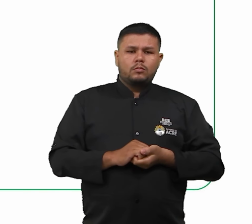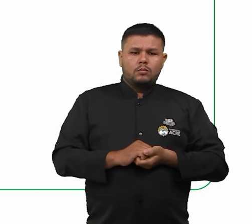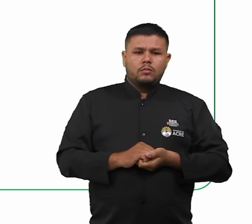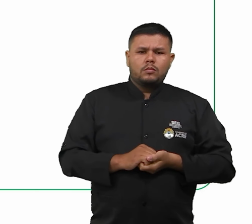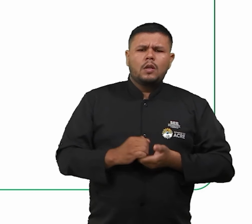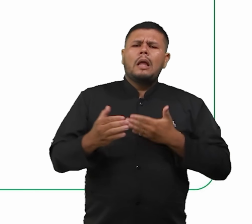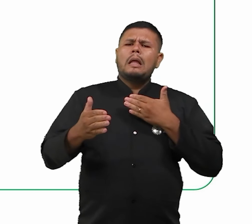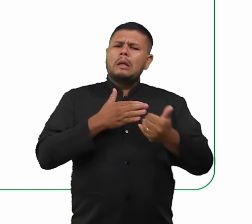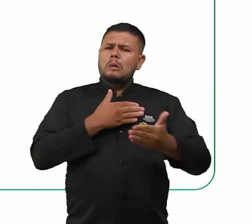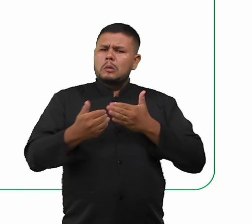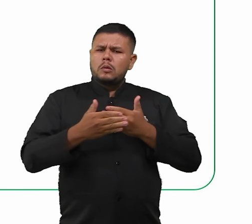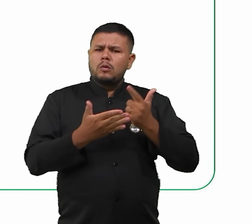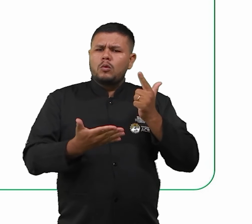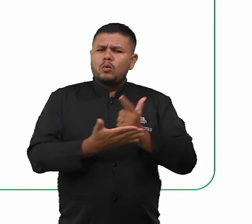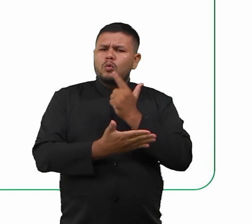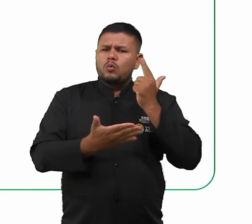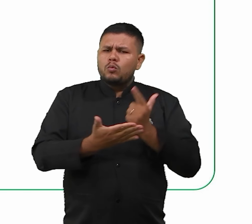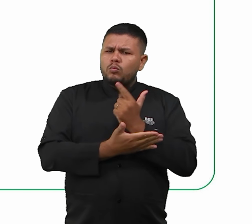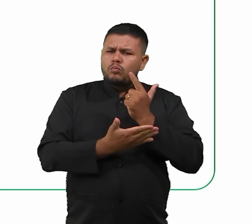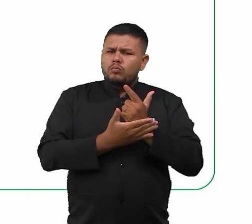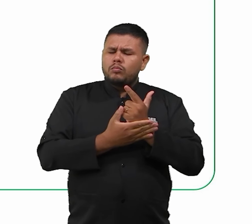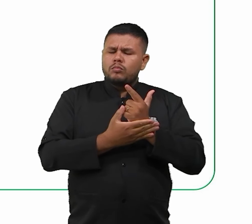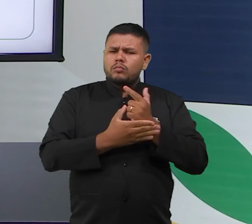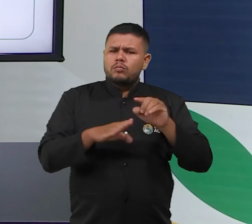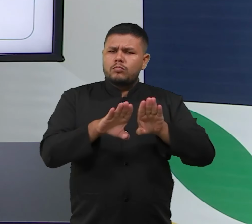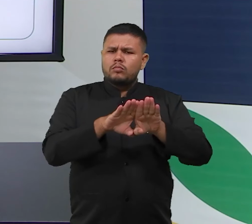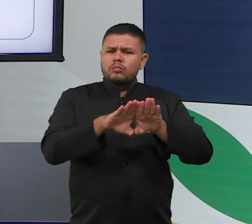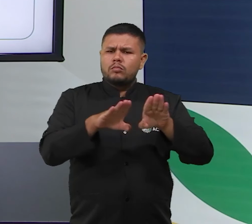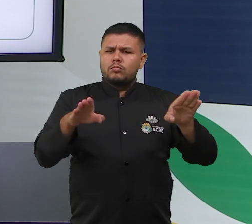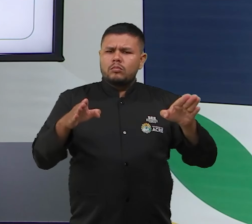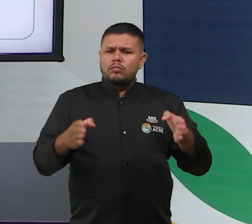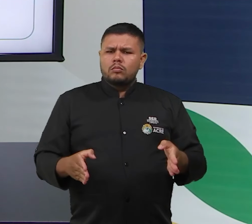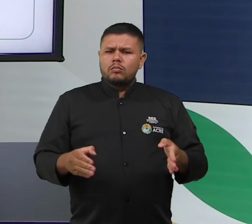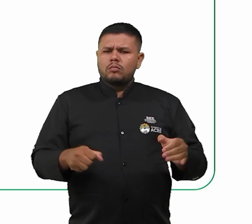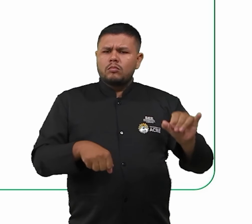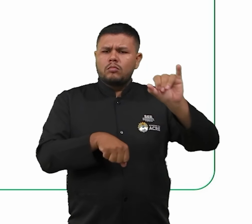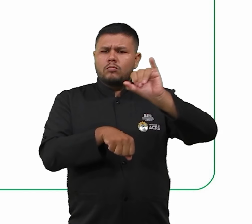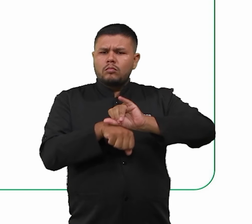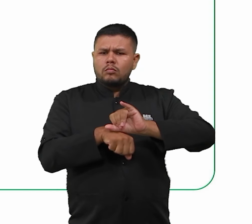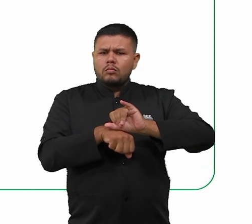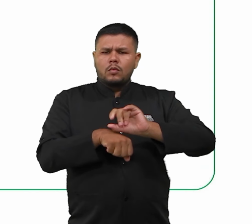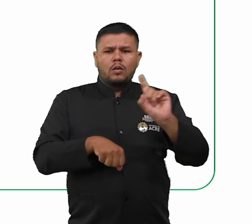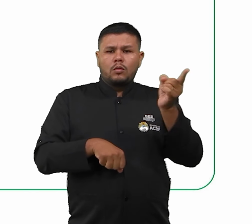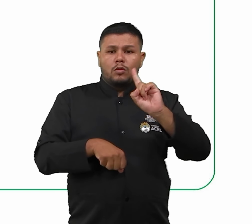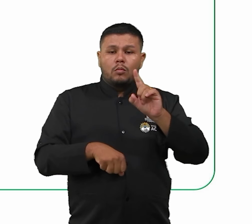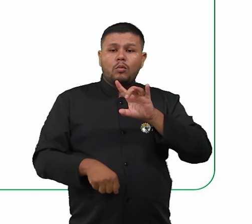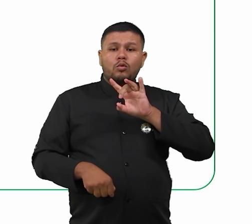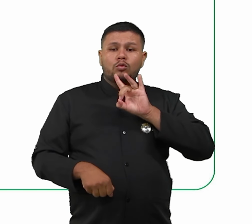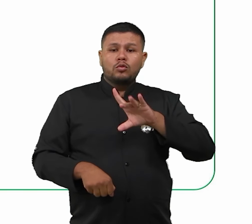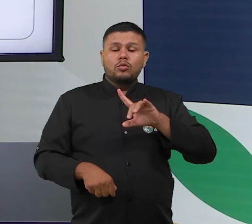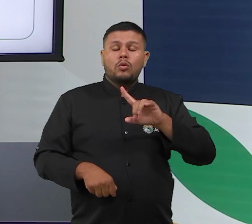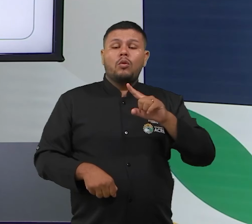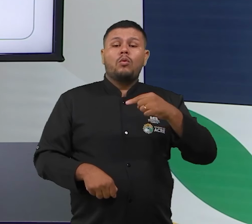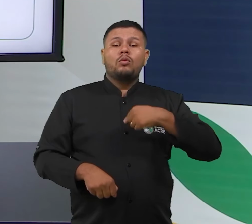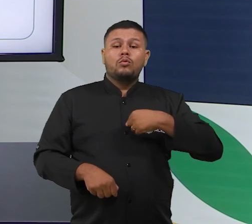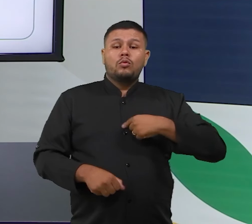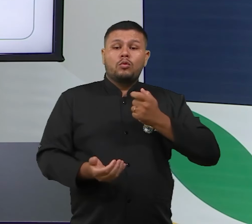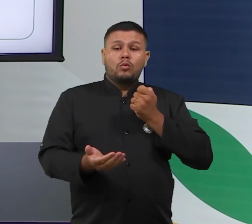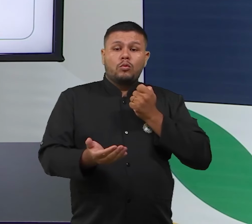Qualquer livro? Qualquer livro está na mesa? Não. Somente os livros que comprei. Então,